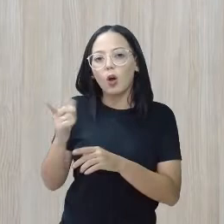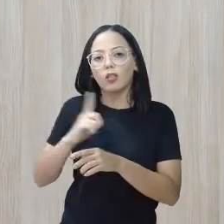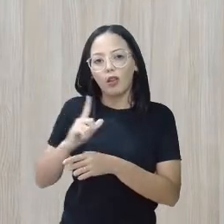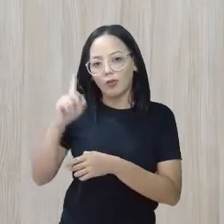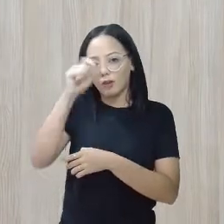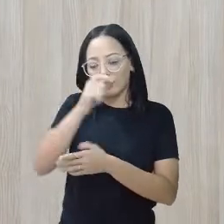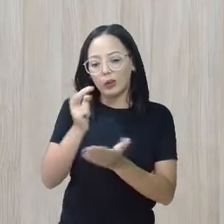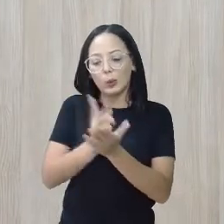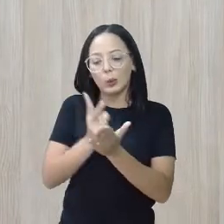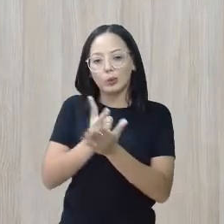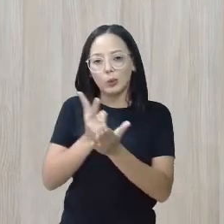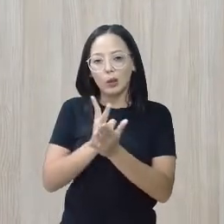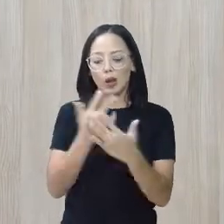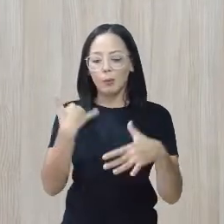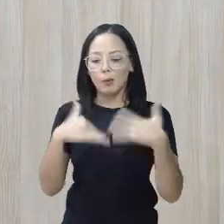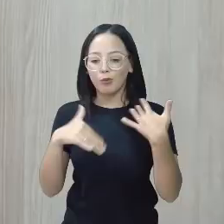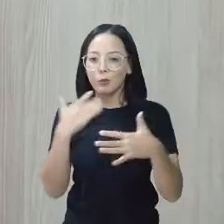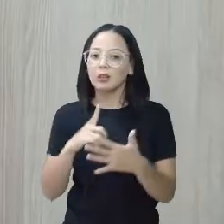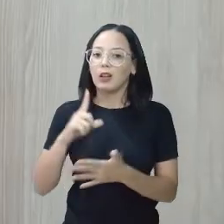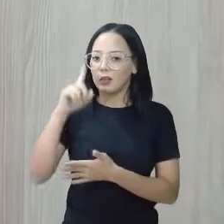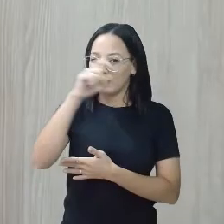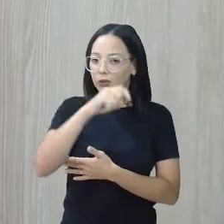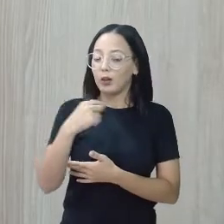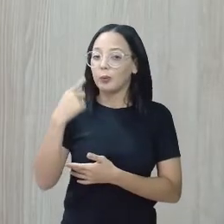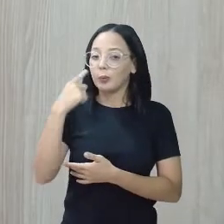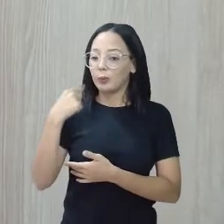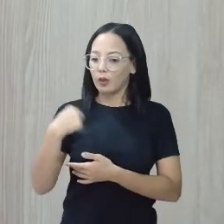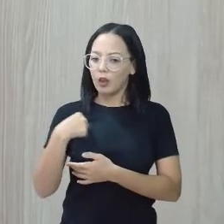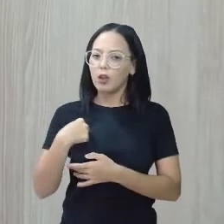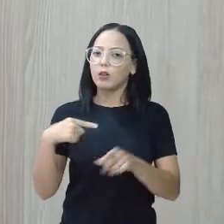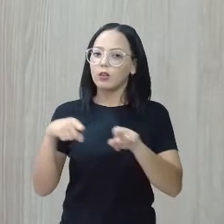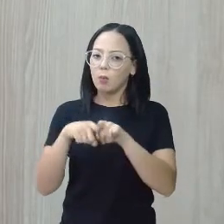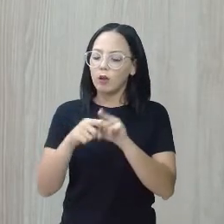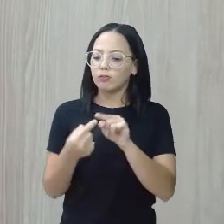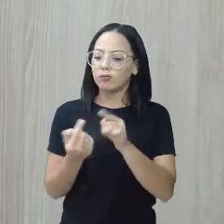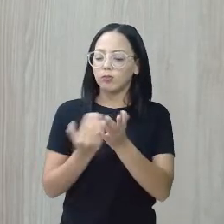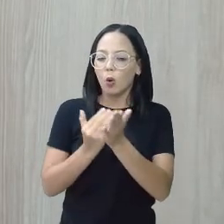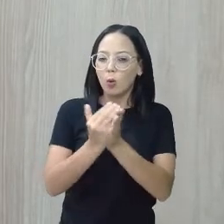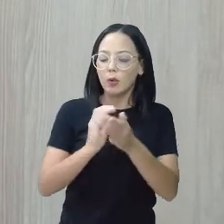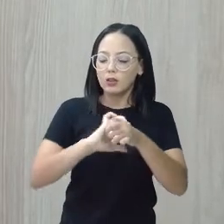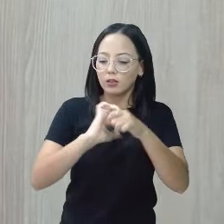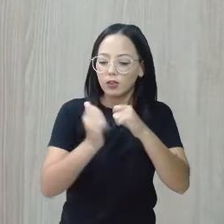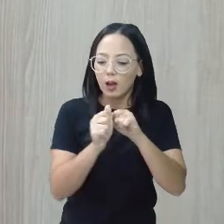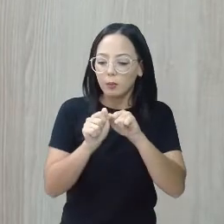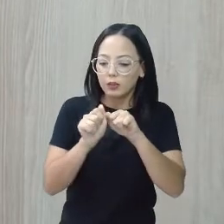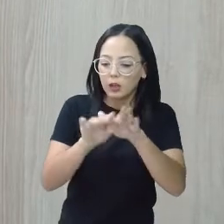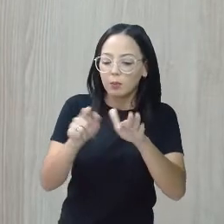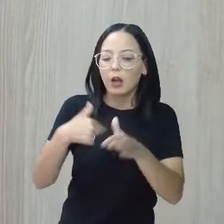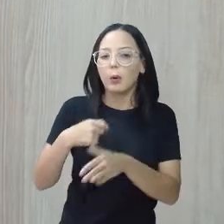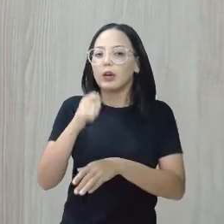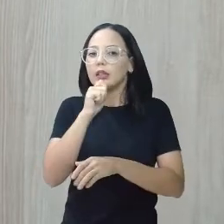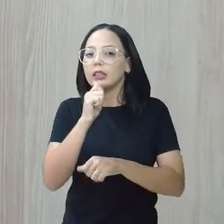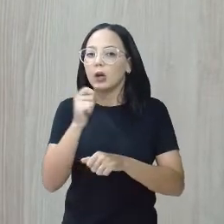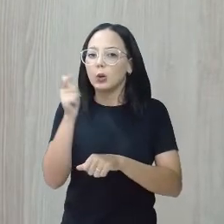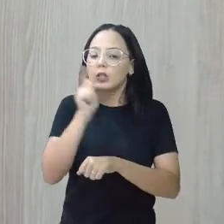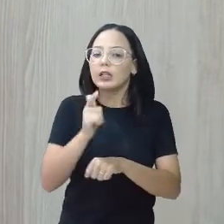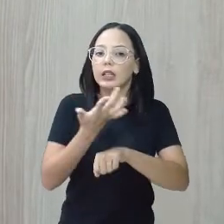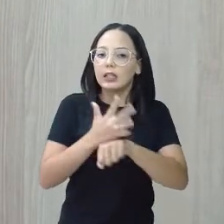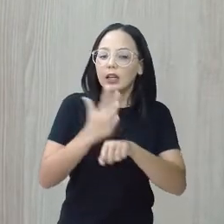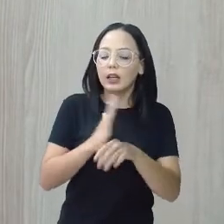dificuldade de manter isso, não foi, professor? Com certeza. Eu tiro por mim, assim, logo no início da pandemia eu ainda consegui treinar em casa,